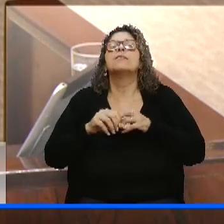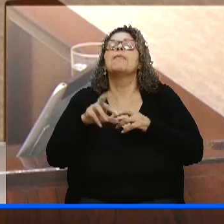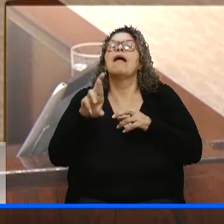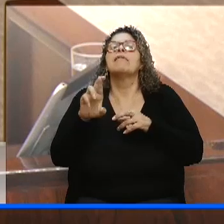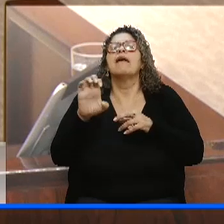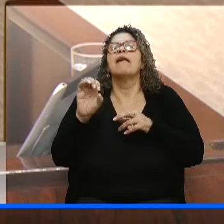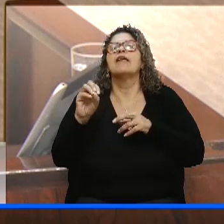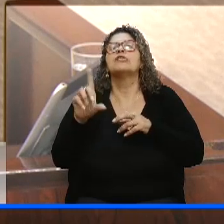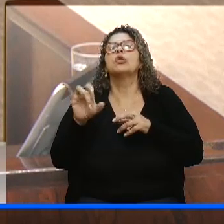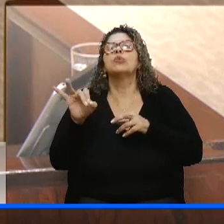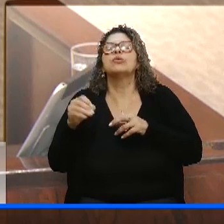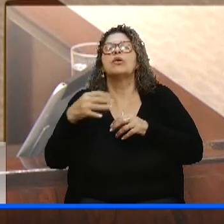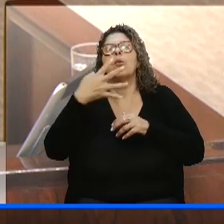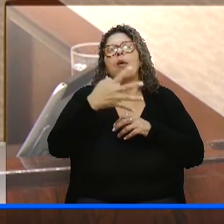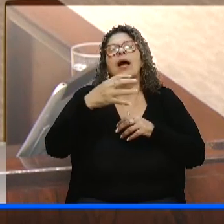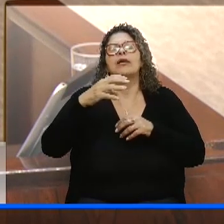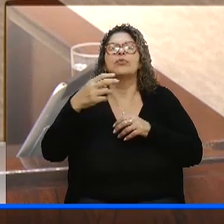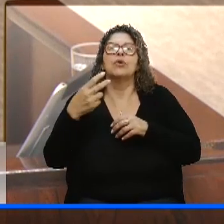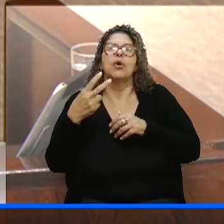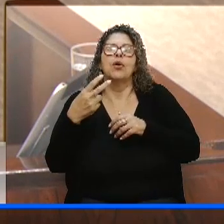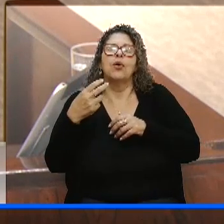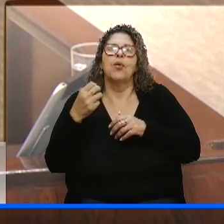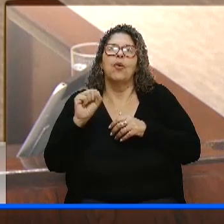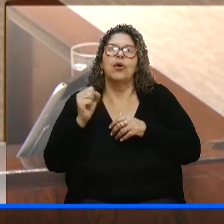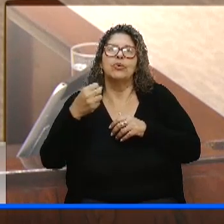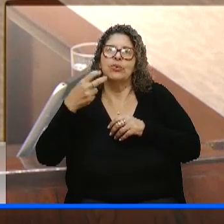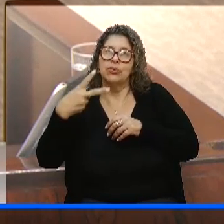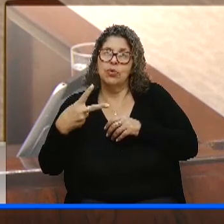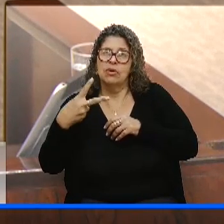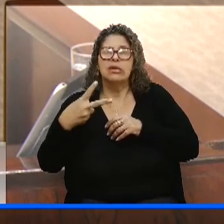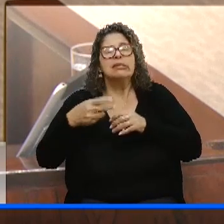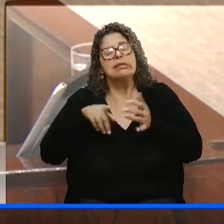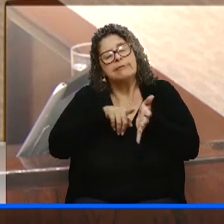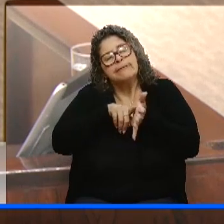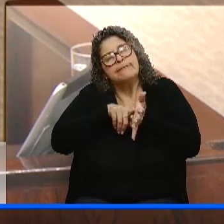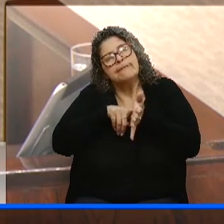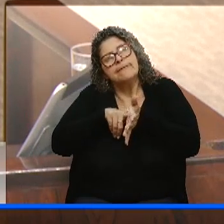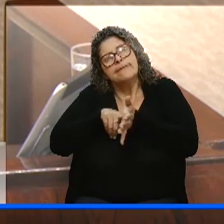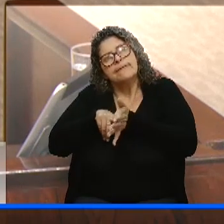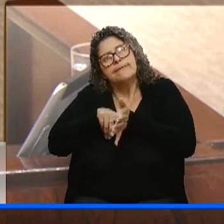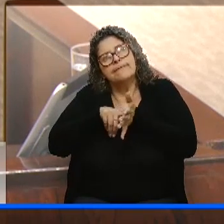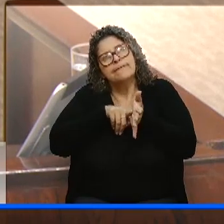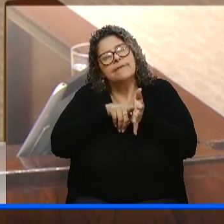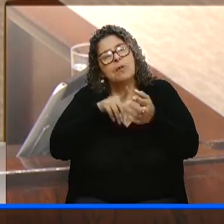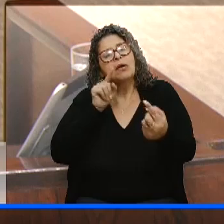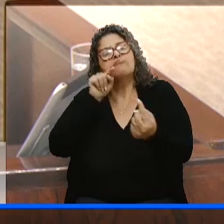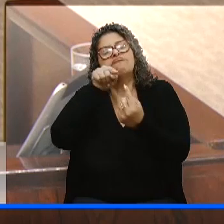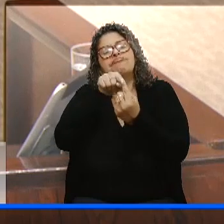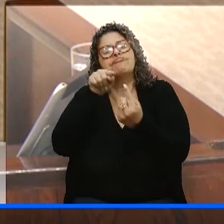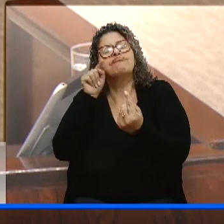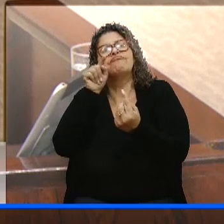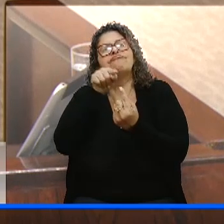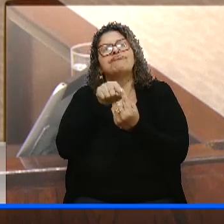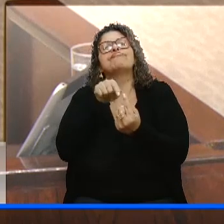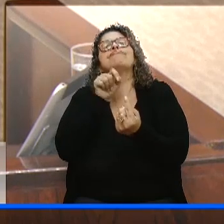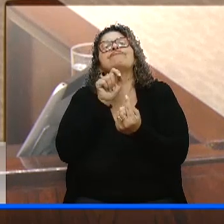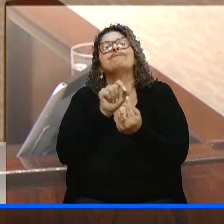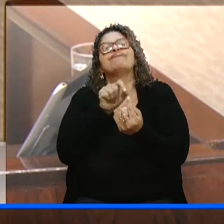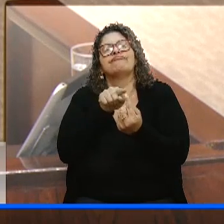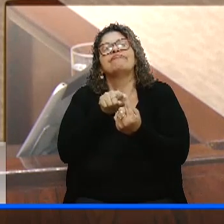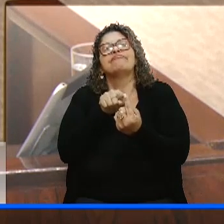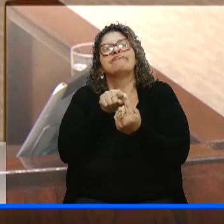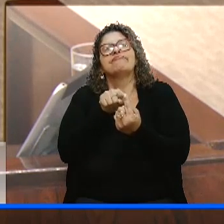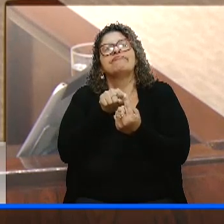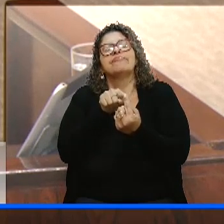48 2 está em processo de revisão e os indicativos e o que